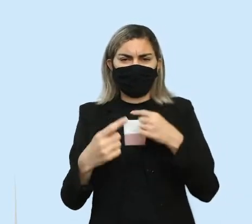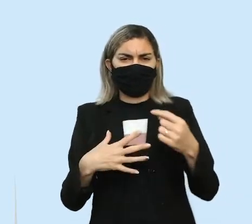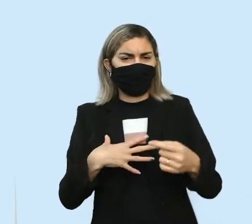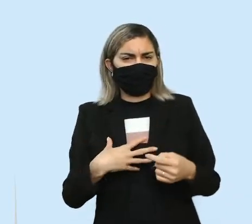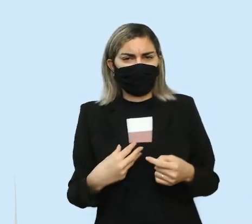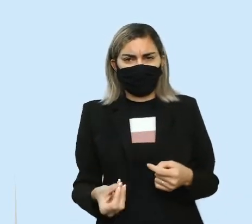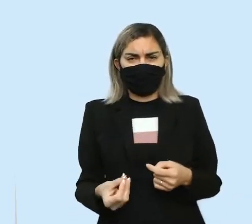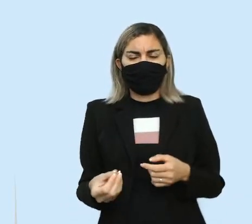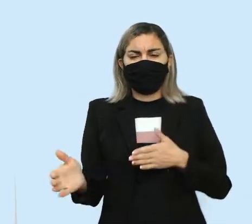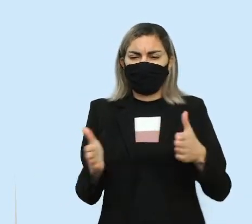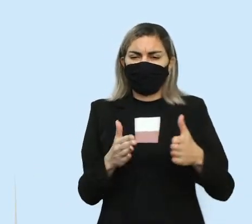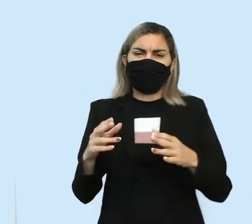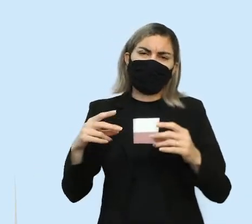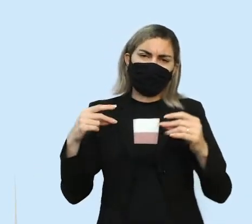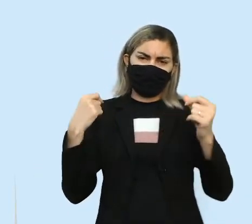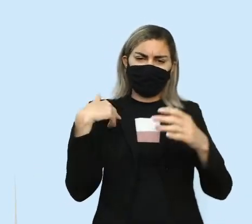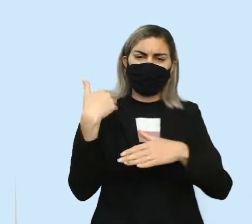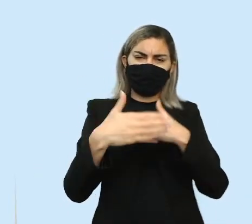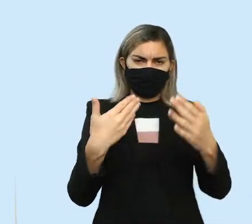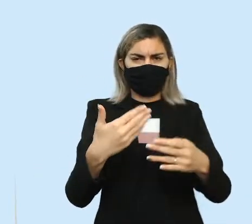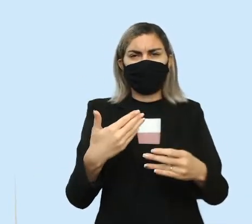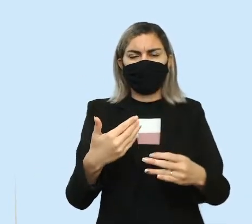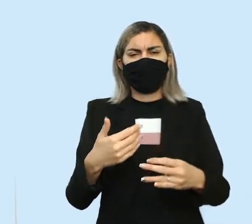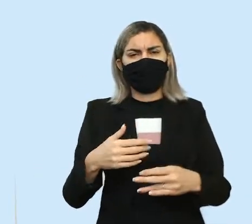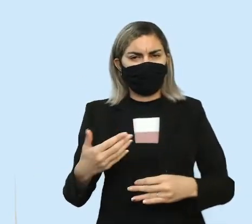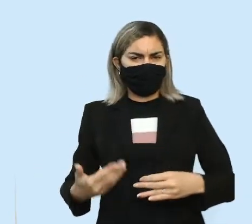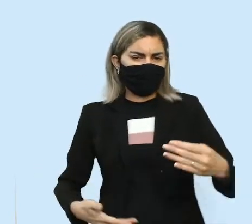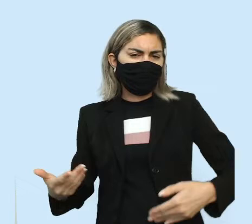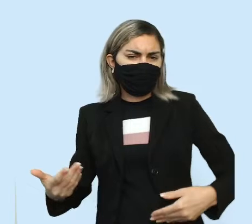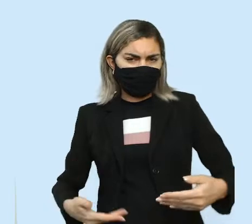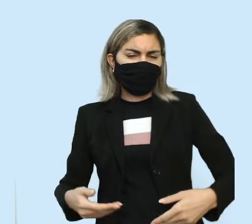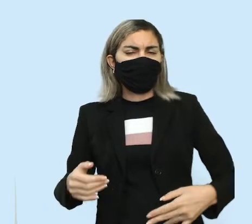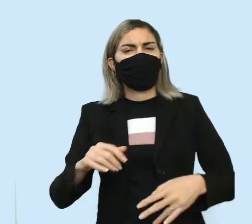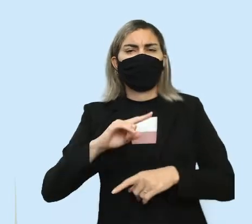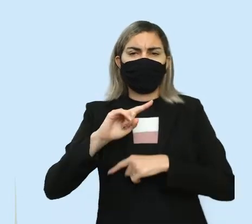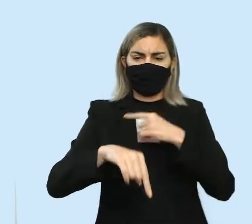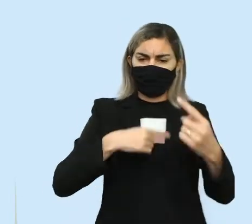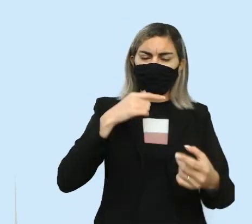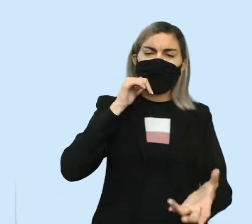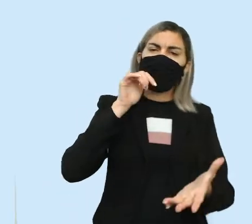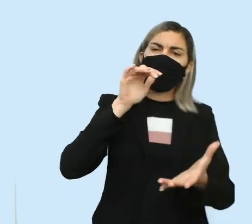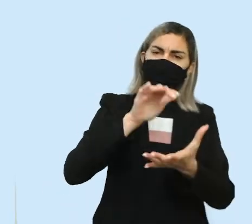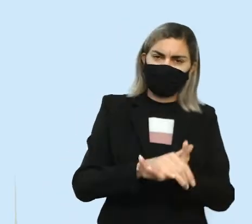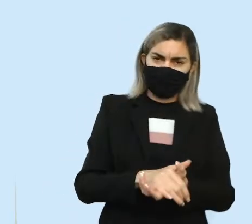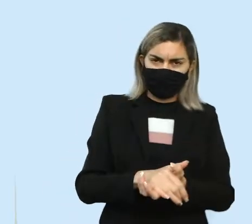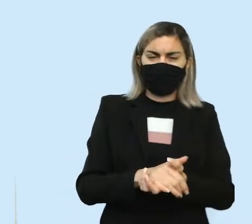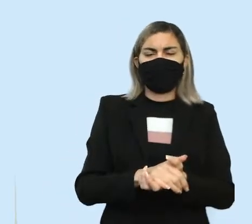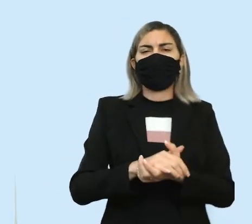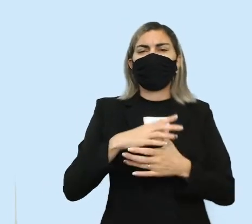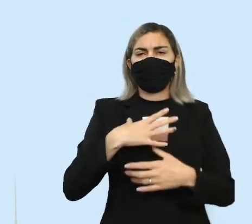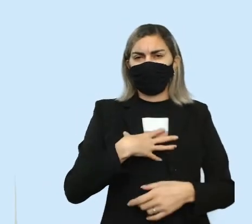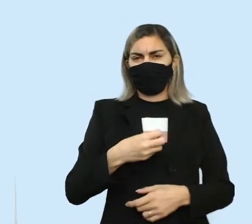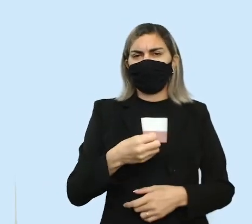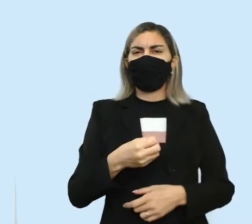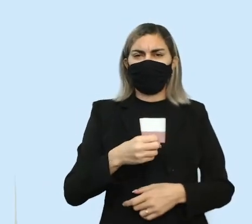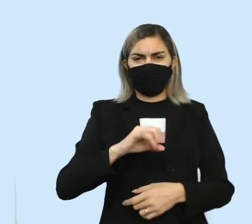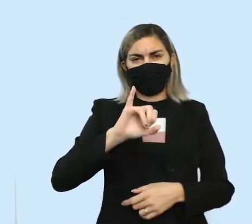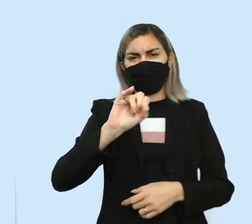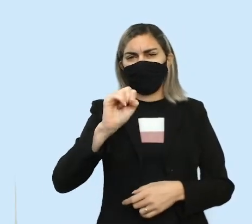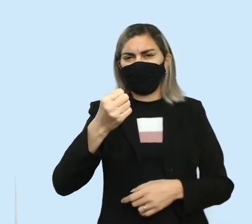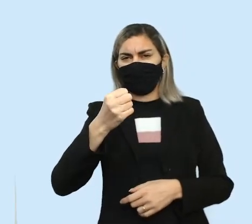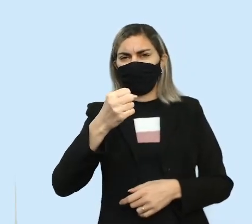ter filhos, mais tarde haverá de ter um com a sua serva, que será o filho Ismael, e outro com sua esposa, que será seu filho Isaac.